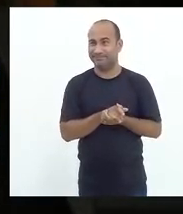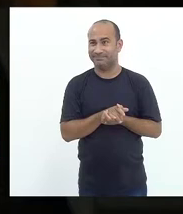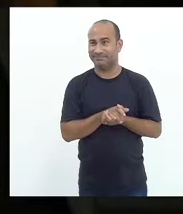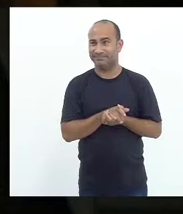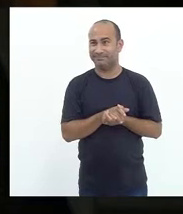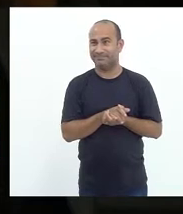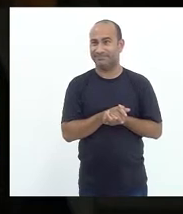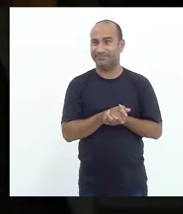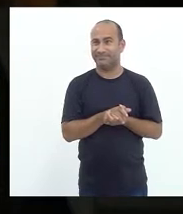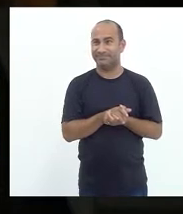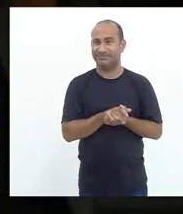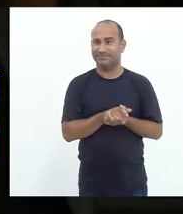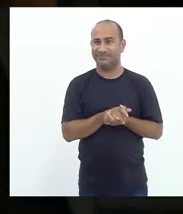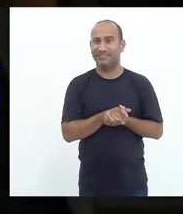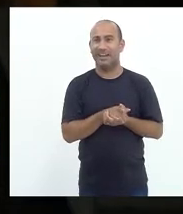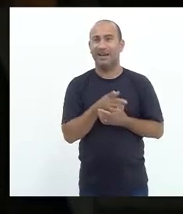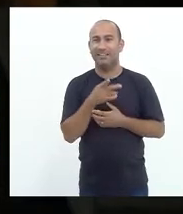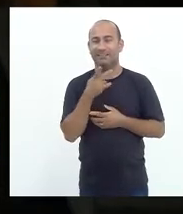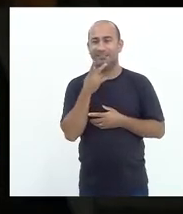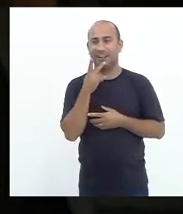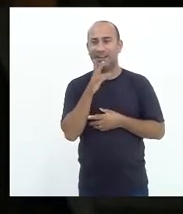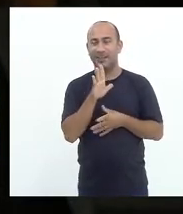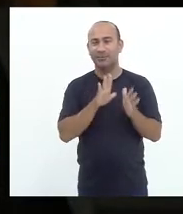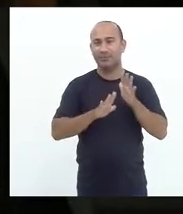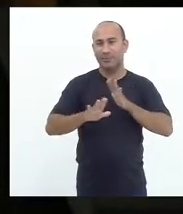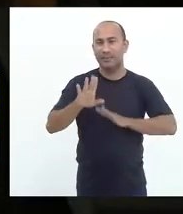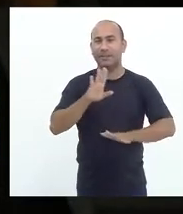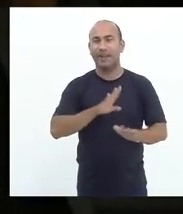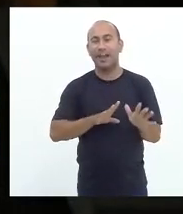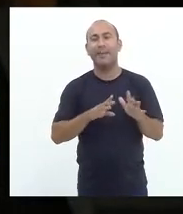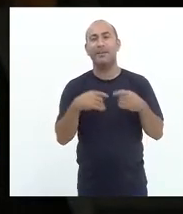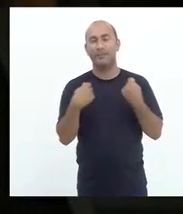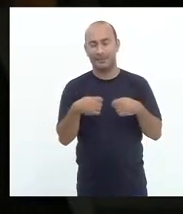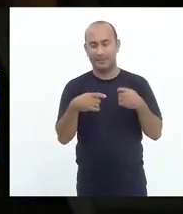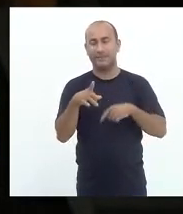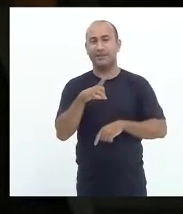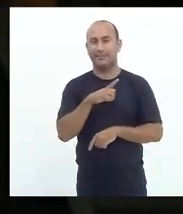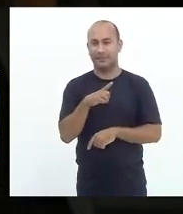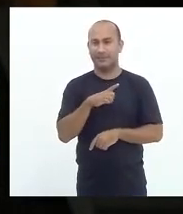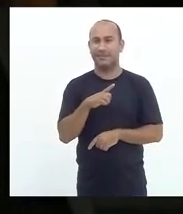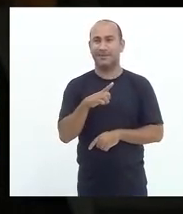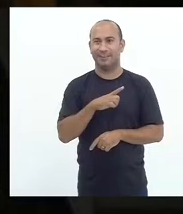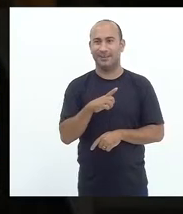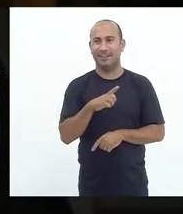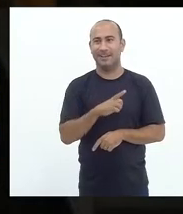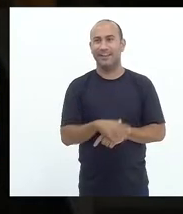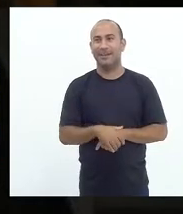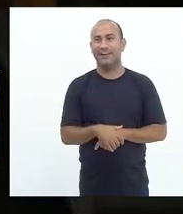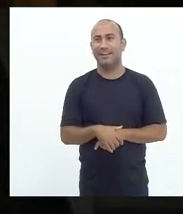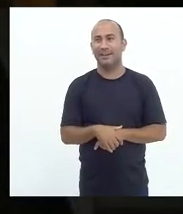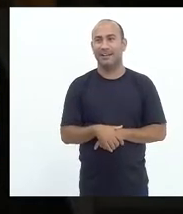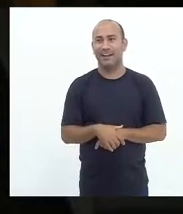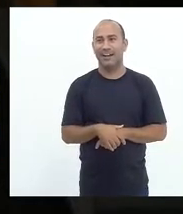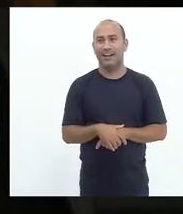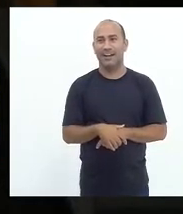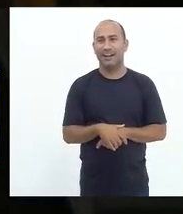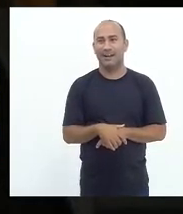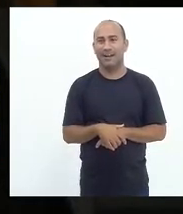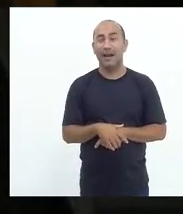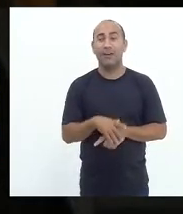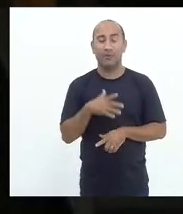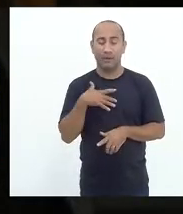É, precaução e caldo de galinha é sempre bom a gente ter. Né? Então, vamos encarar essa